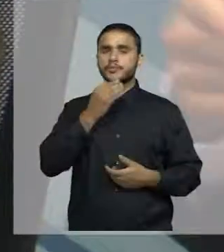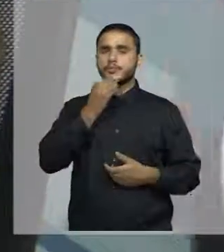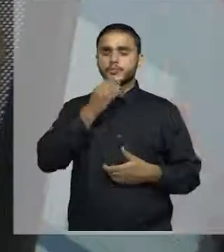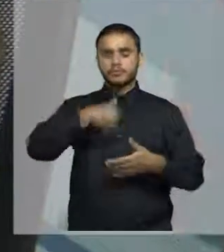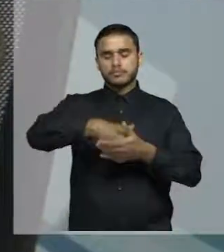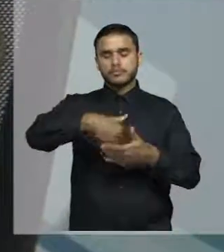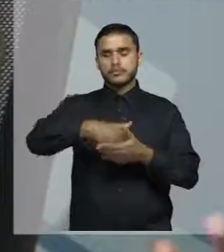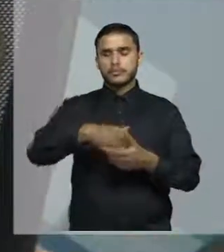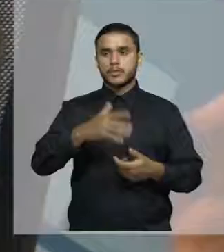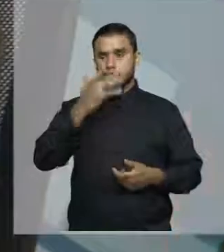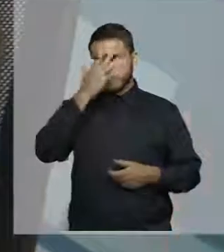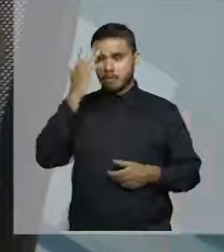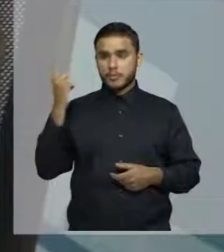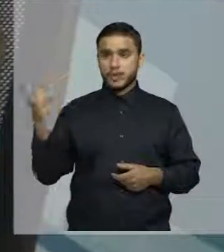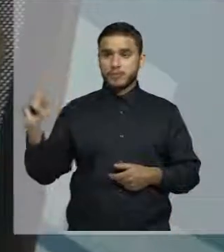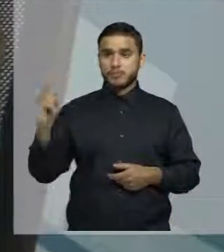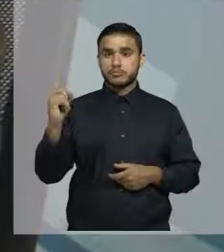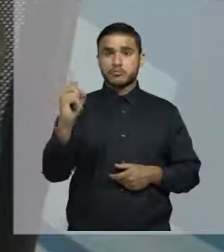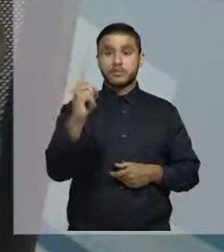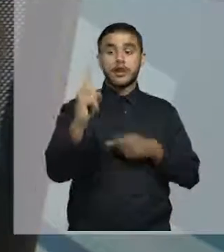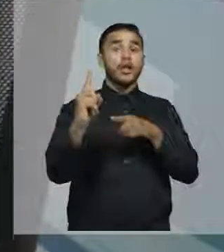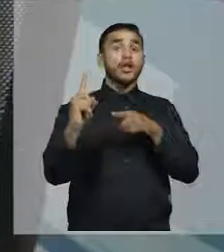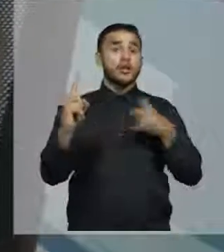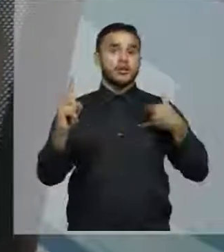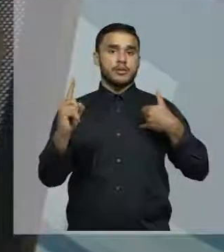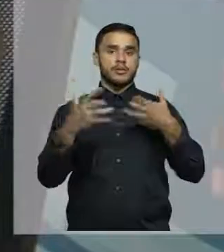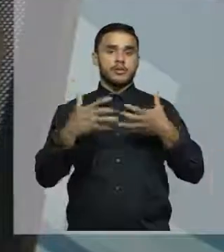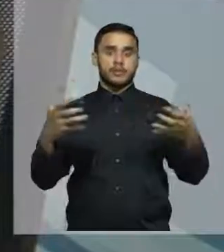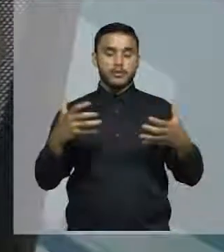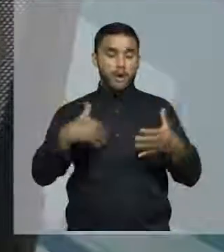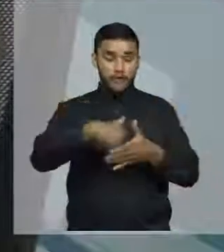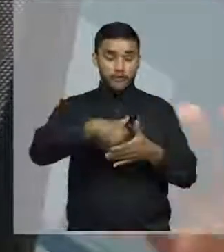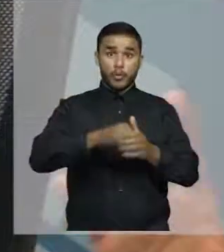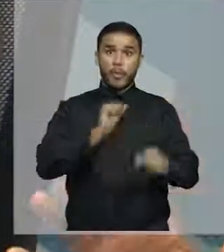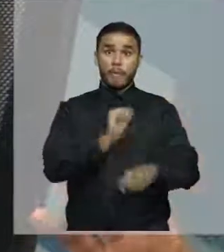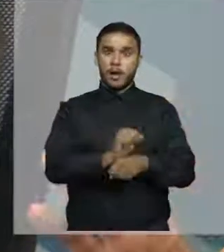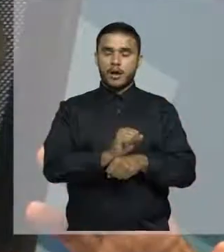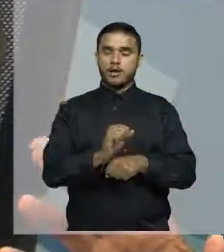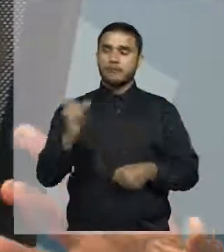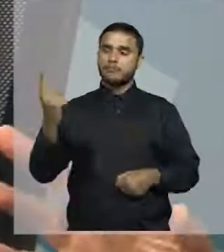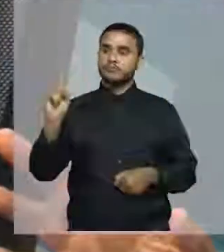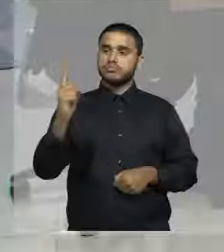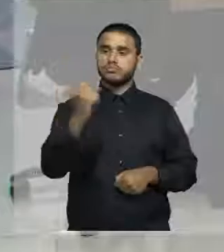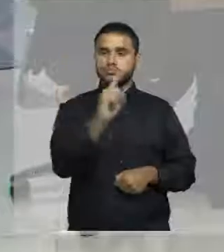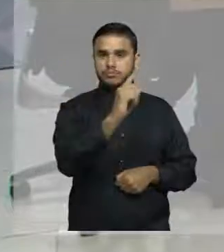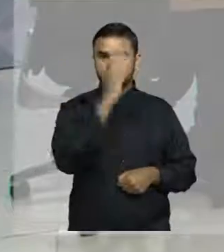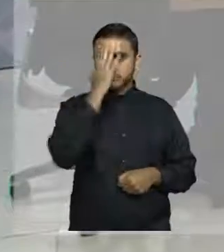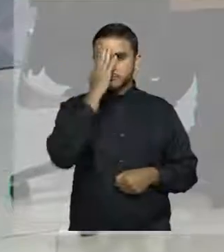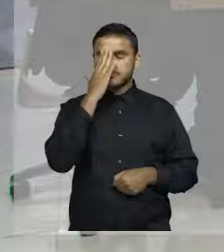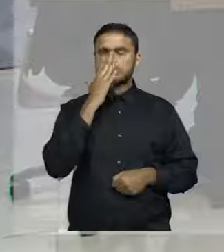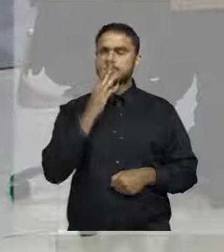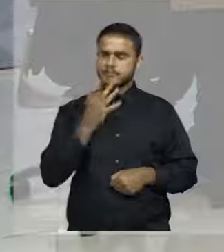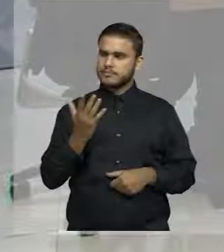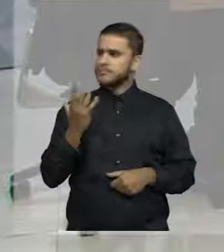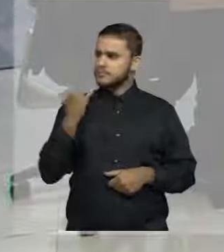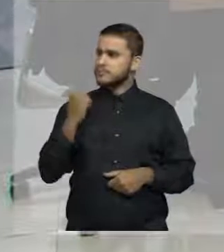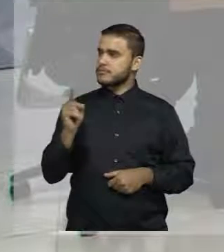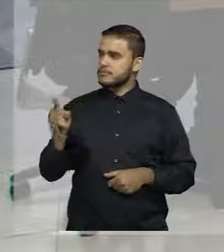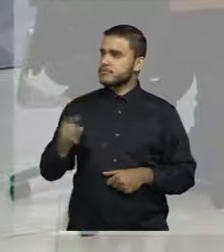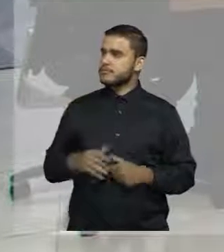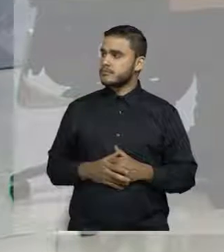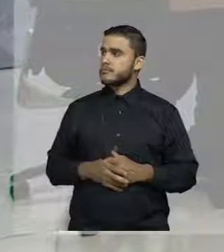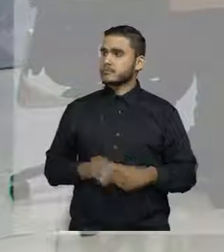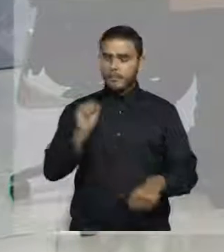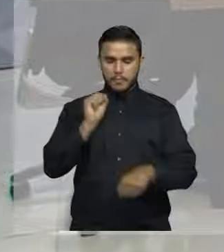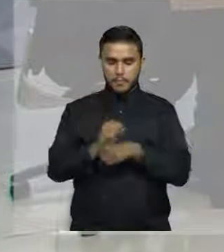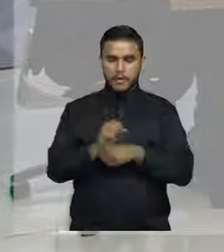ia passando uma pessoa mais velha, ele parava com o bate-bola até a pessoa passar. Vi muito isso nas calçadas da Dom Manuel. Pois é. Vinha um cidadão,